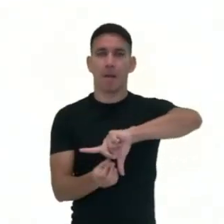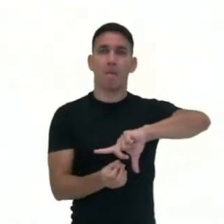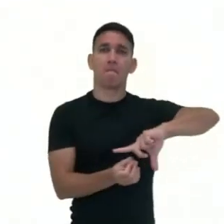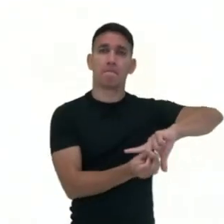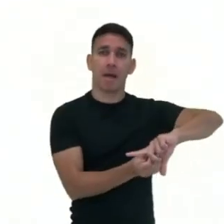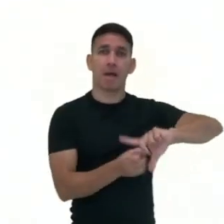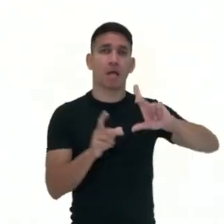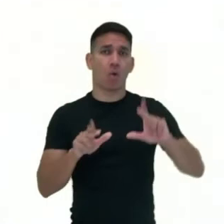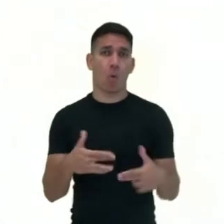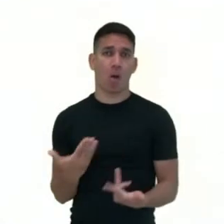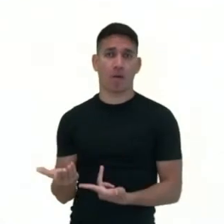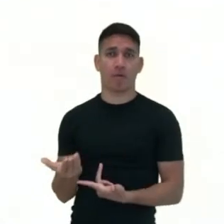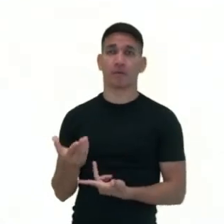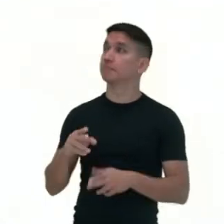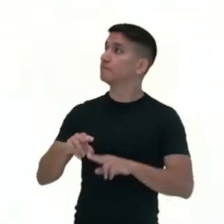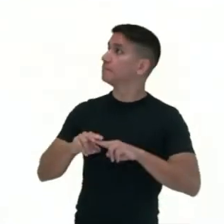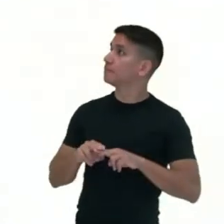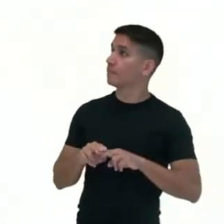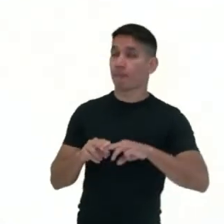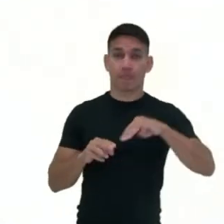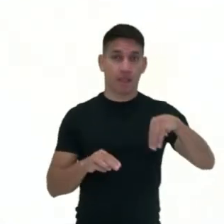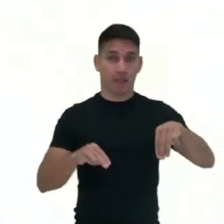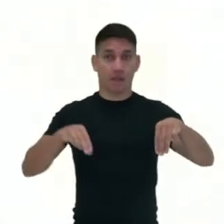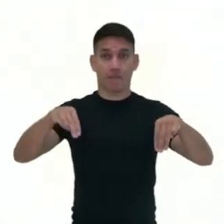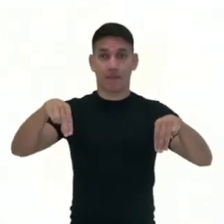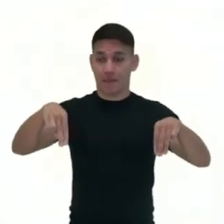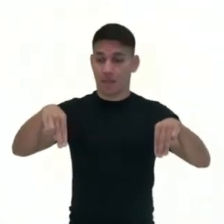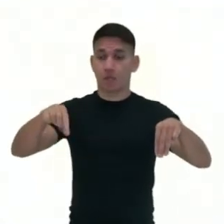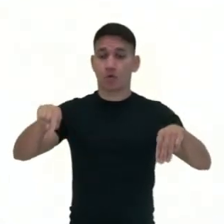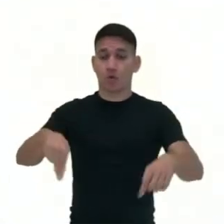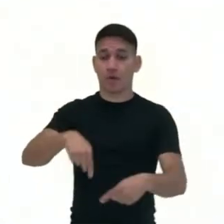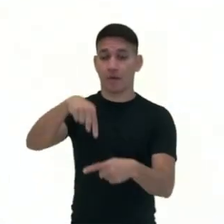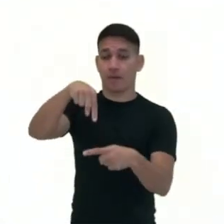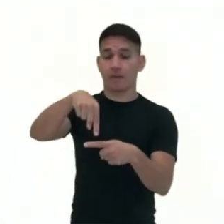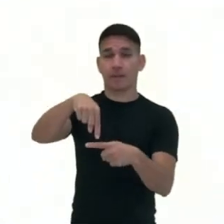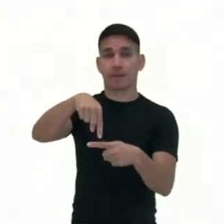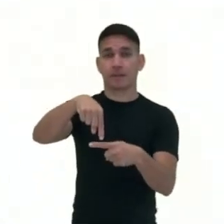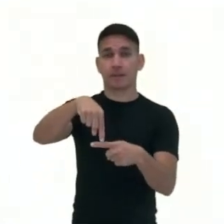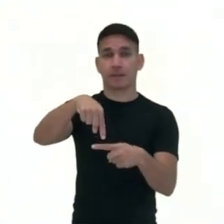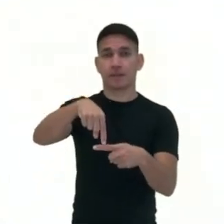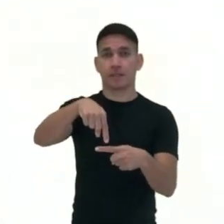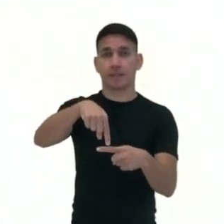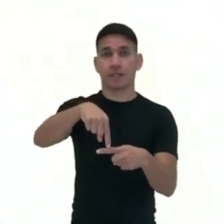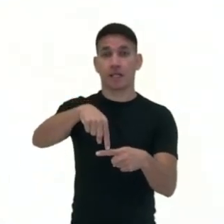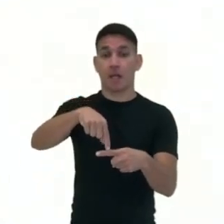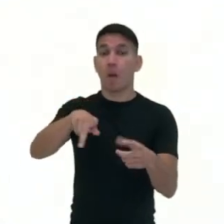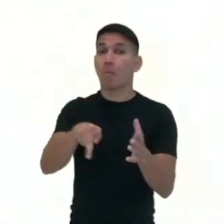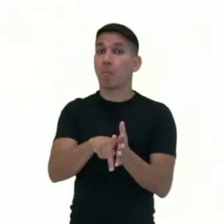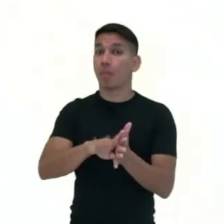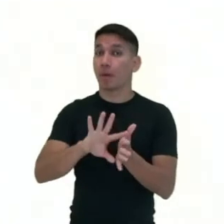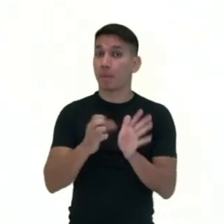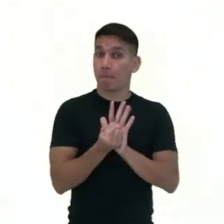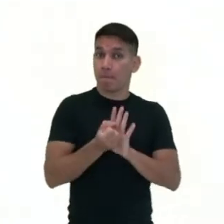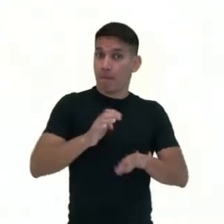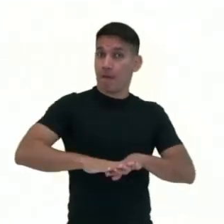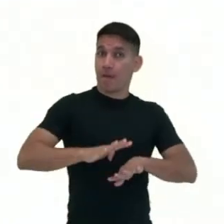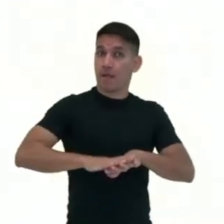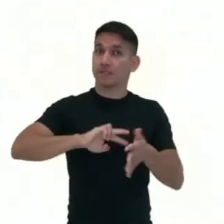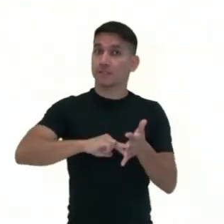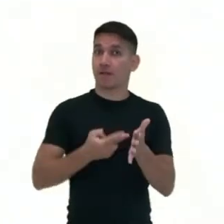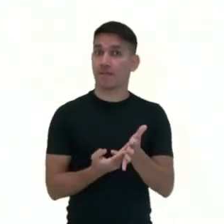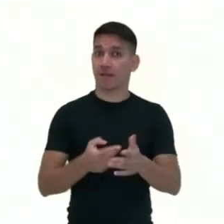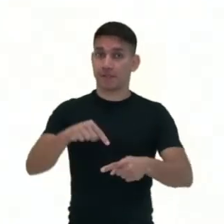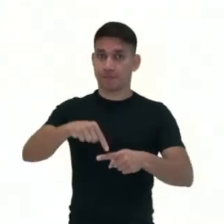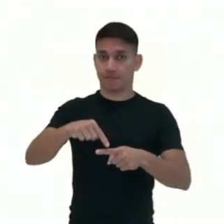perpendiculares MN, elas podem ser indicadas por esse Tzinho de ponta cabeça, que é o símbolo matemático para indicar perpendicular. Ou seja,